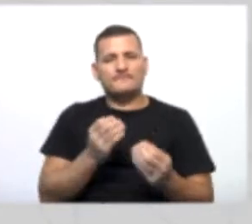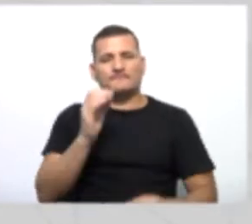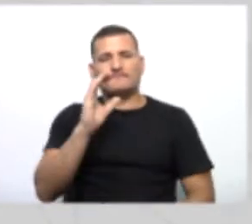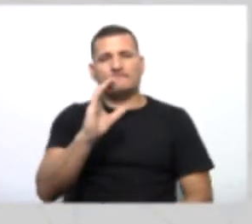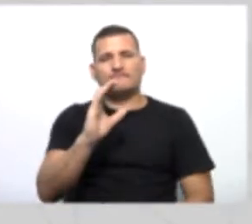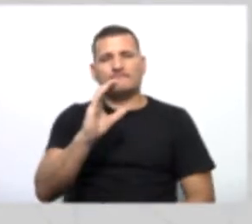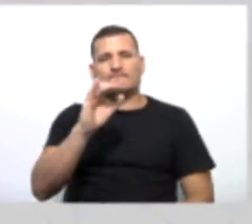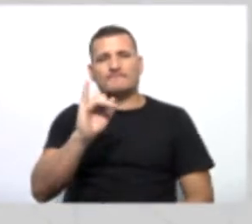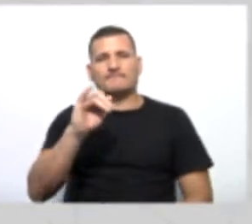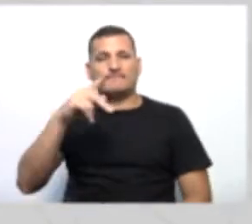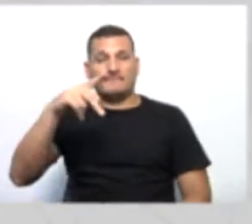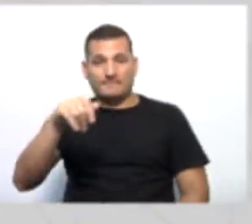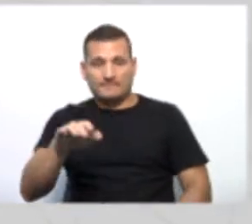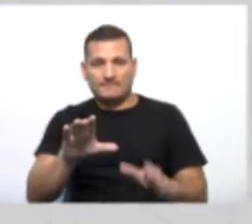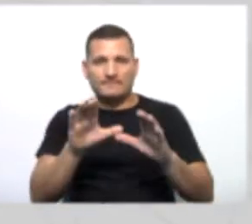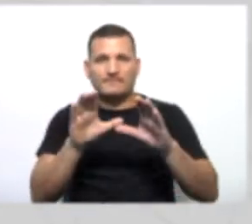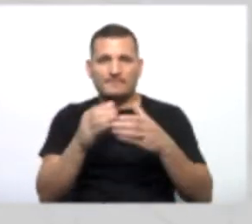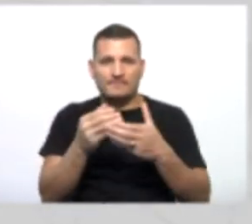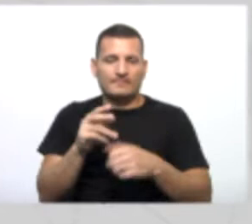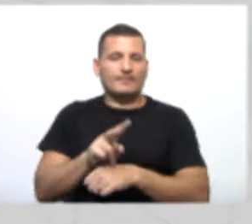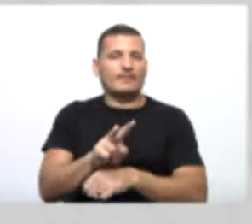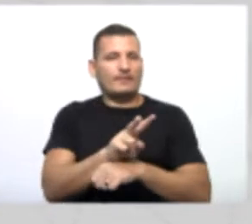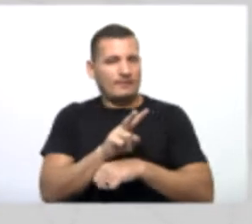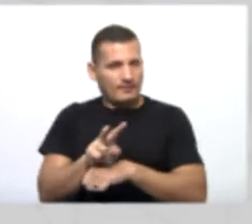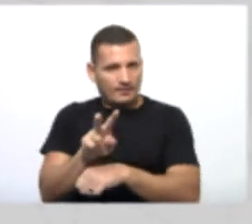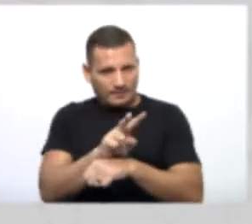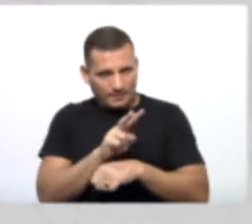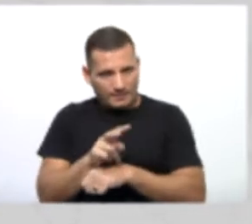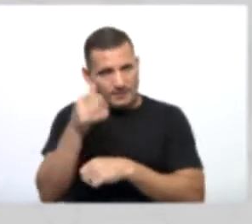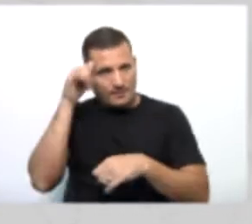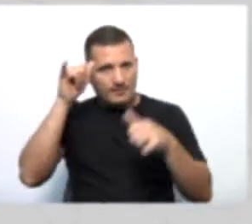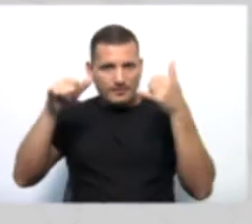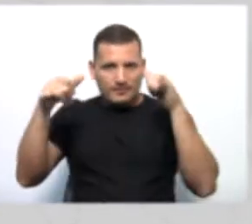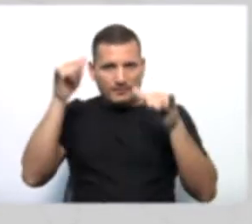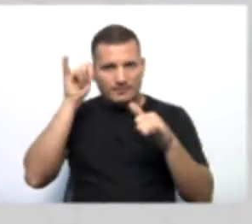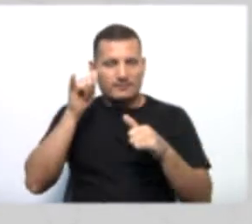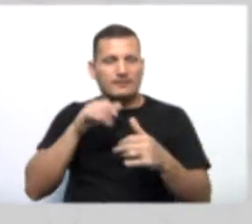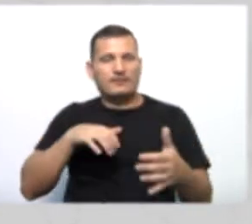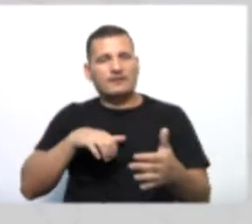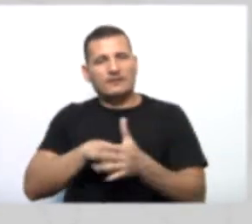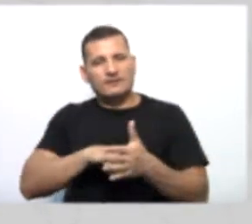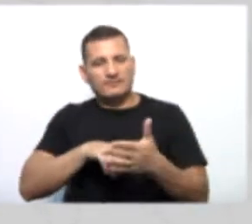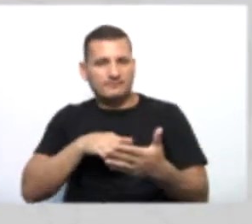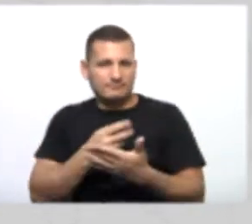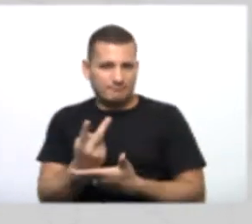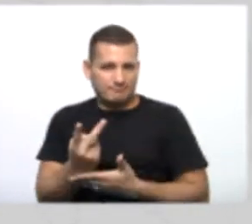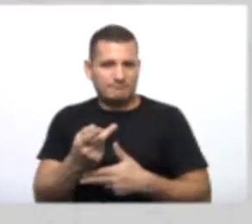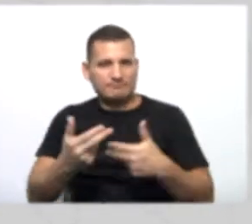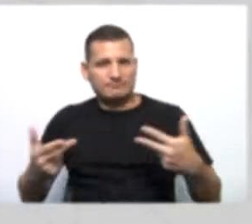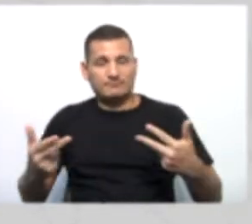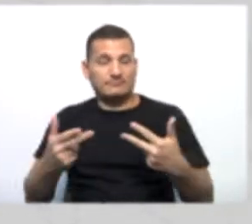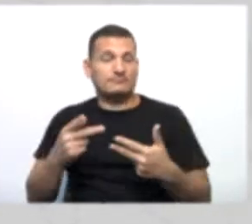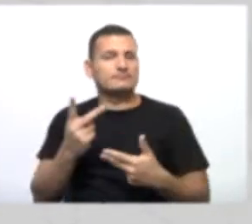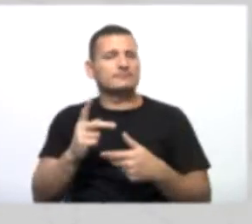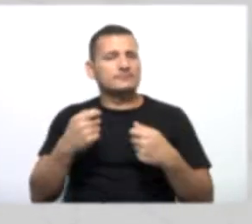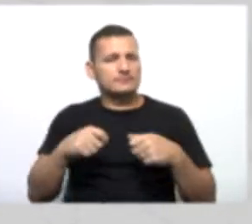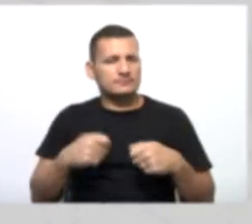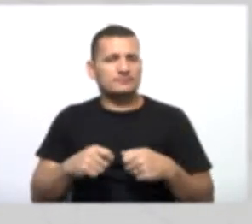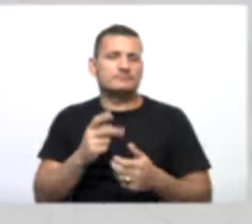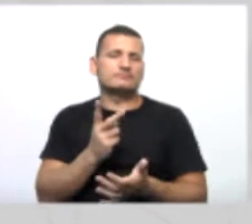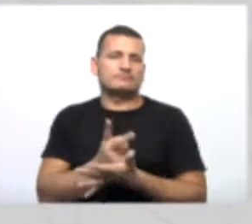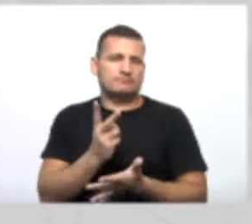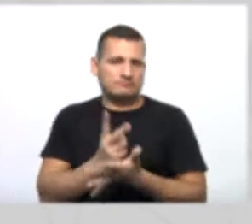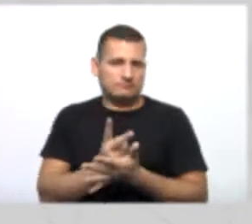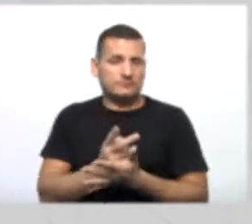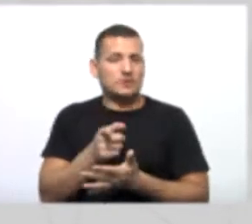de Prevenção de Acidentes, a nossa CIPA. Sua finalidade e necessidade de implementação constante. Ela